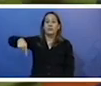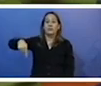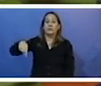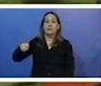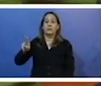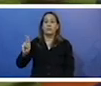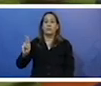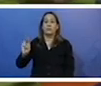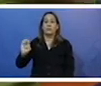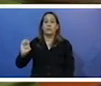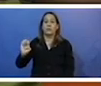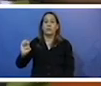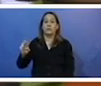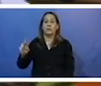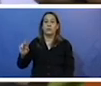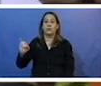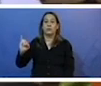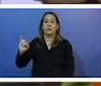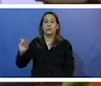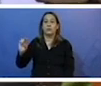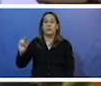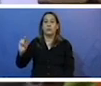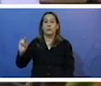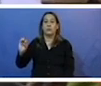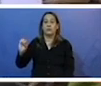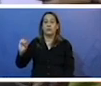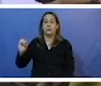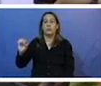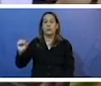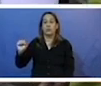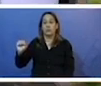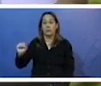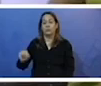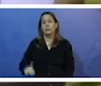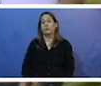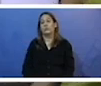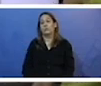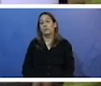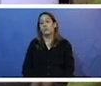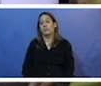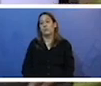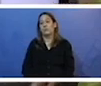Queridos. Ó, U também aqui e encantado.